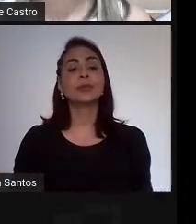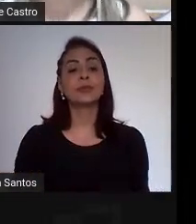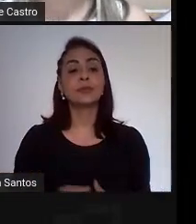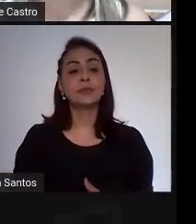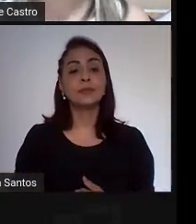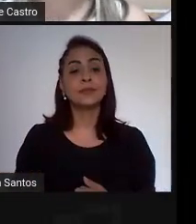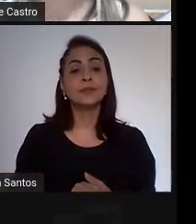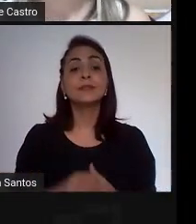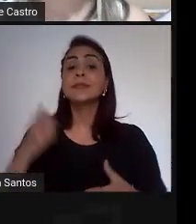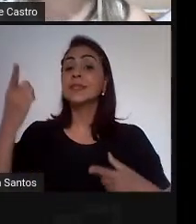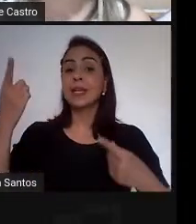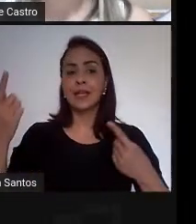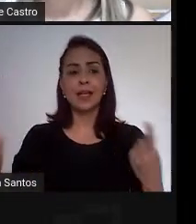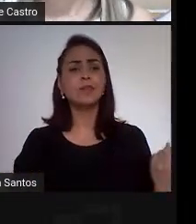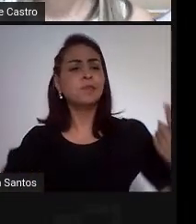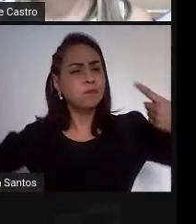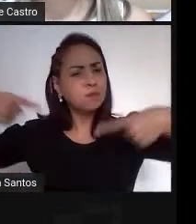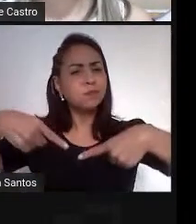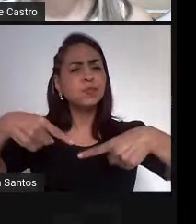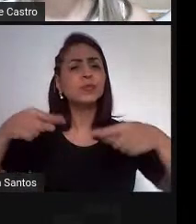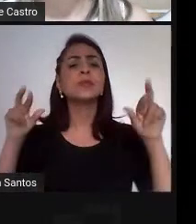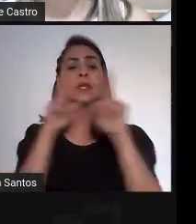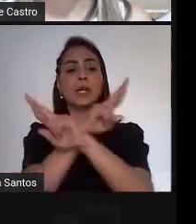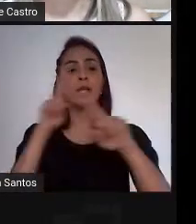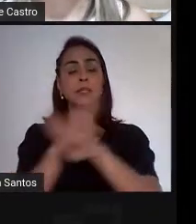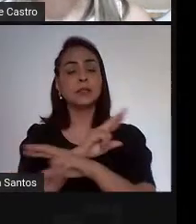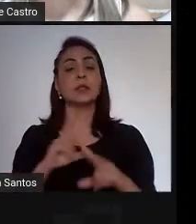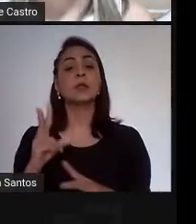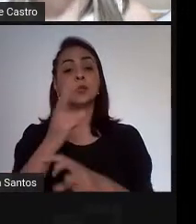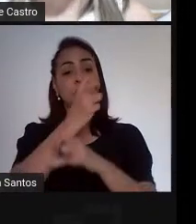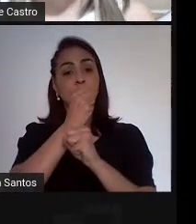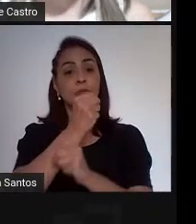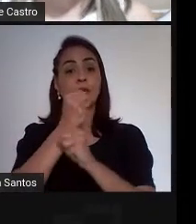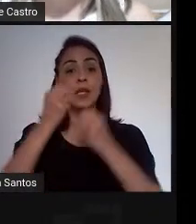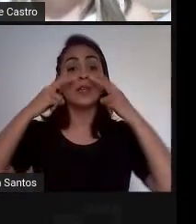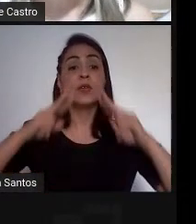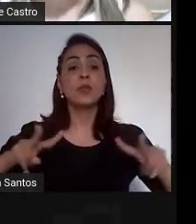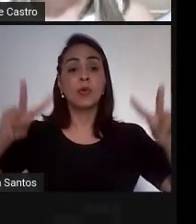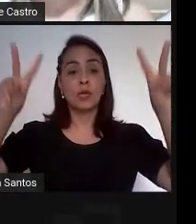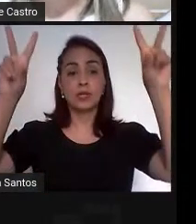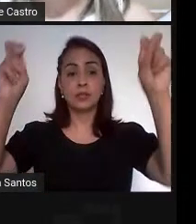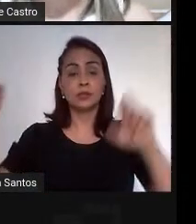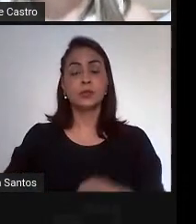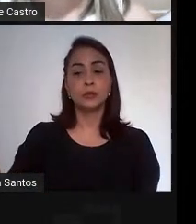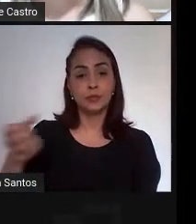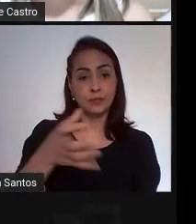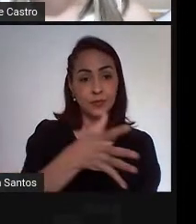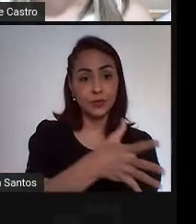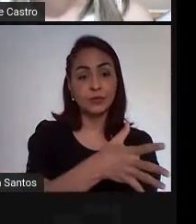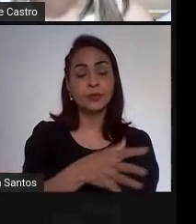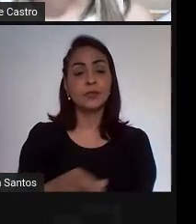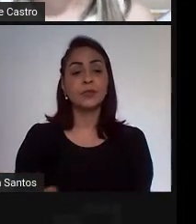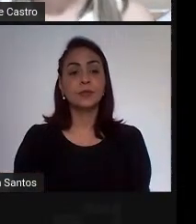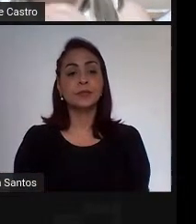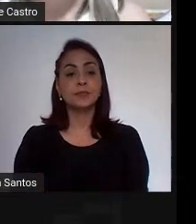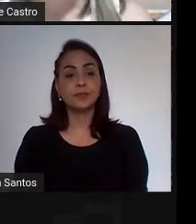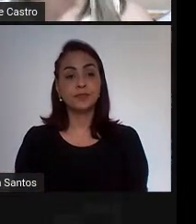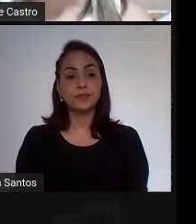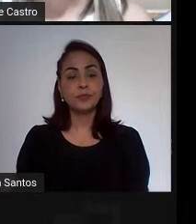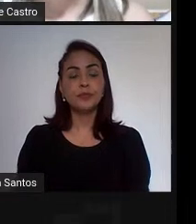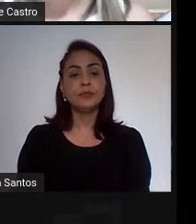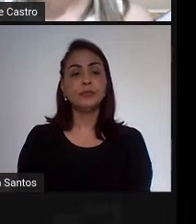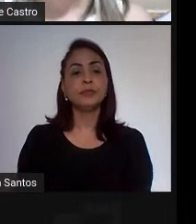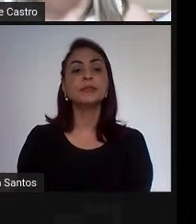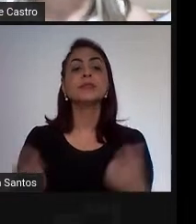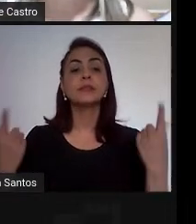disputas e relações de poder e os olhares sobre o novo. Pegando todo esse aparato documental e também